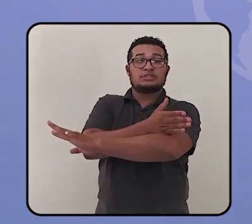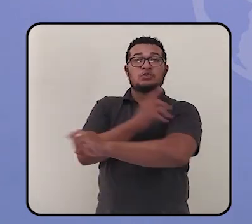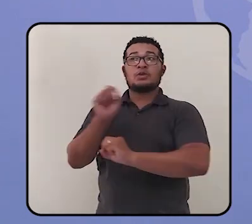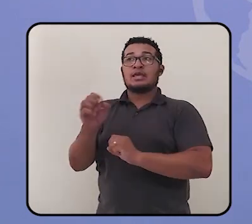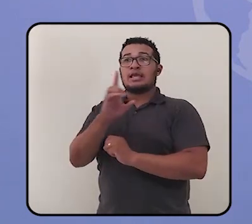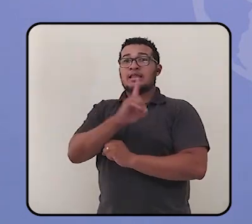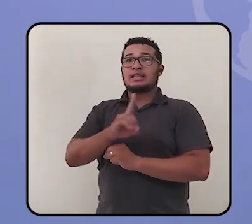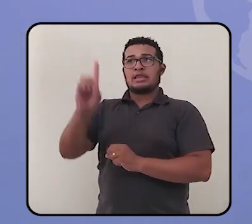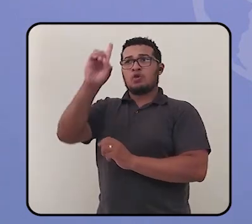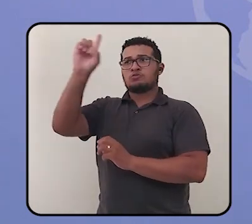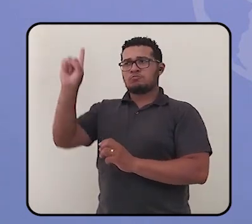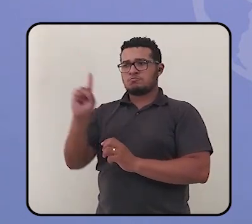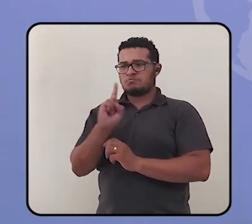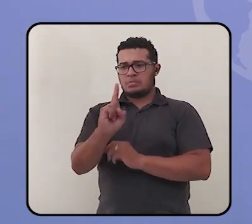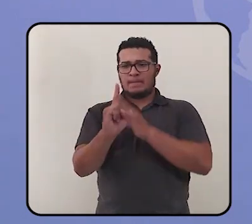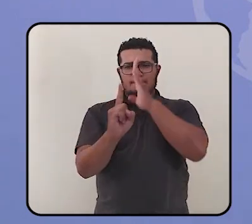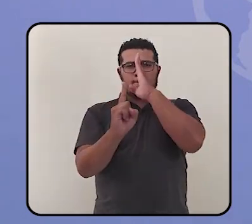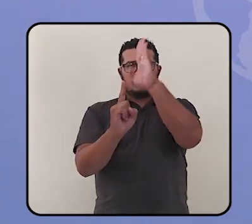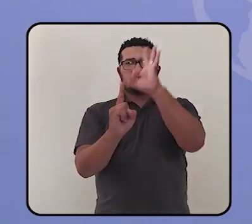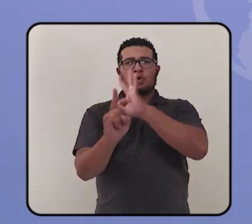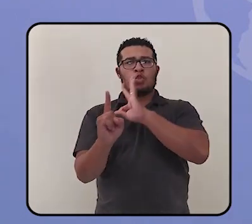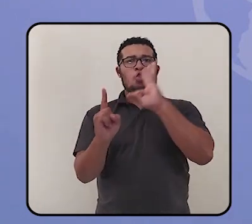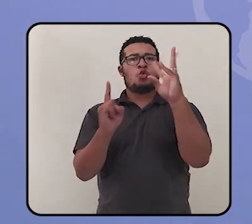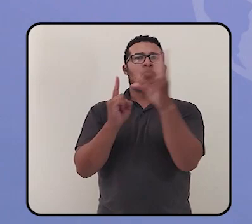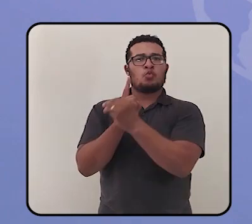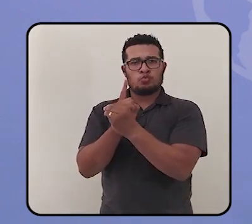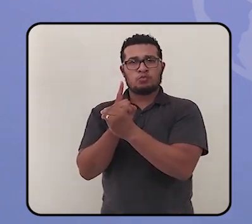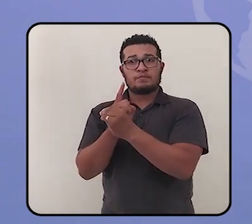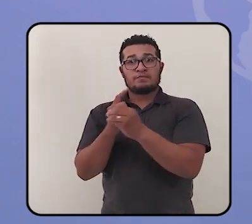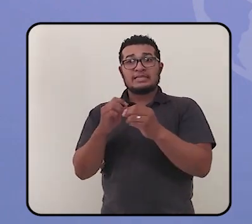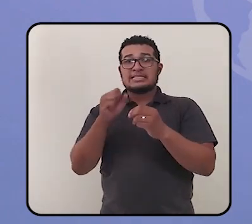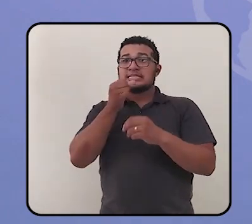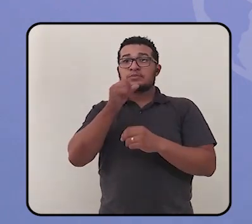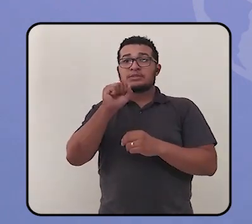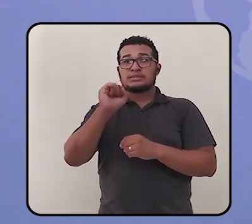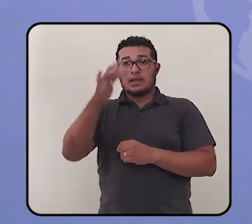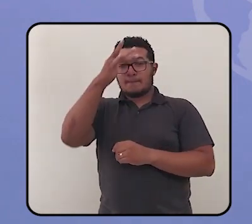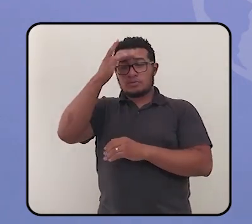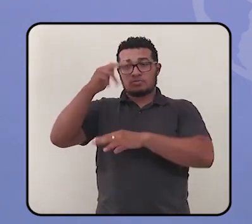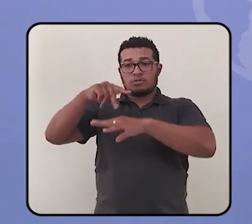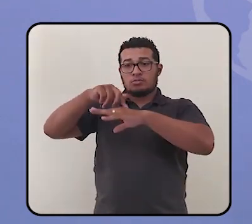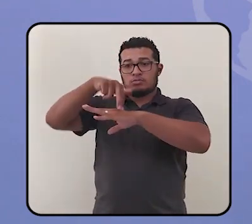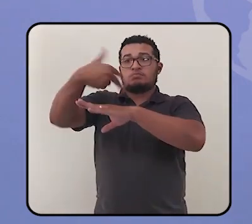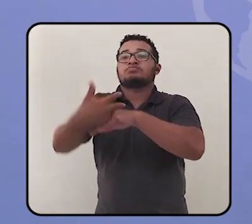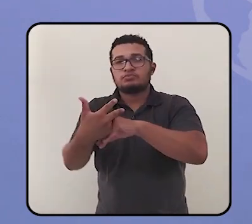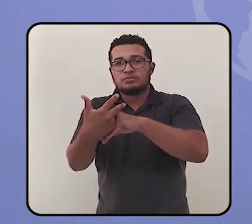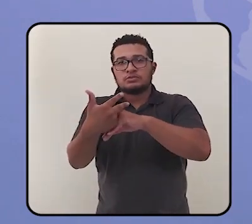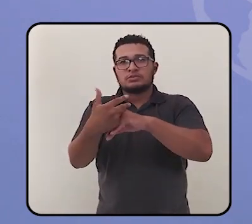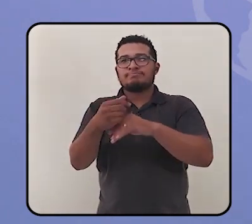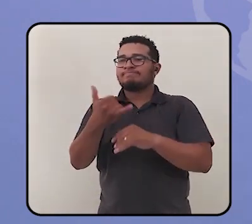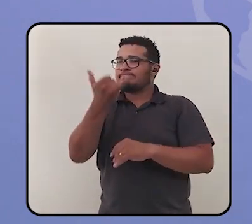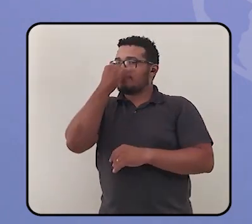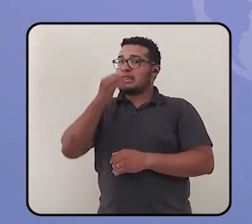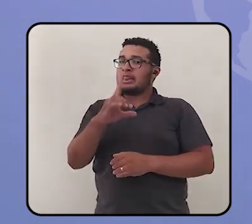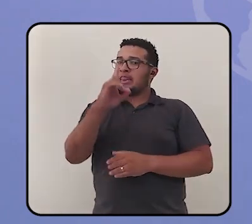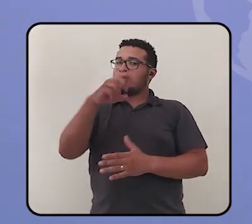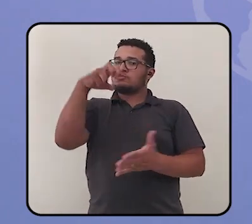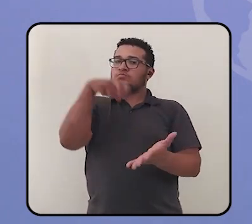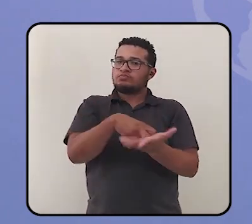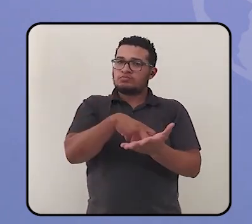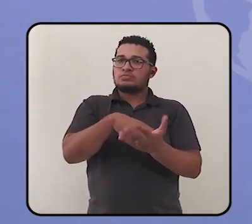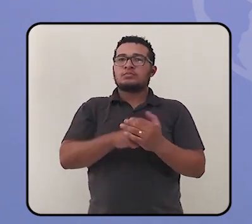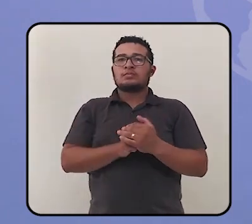estava no centro de todas as coisas tudo que acontecia se a pessoa esse é o castigo de deus se a pessoa